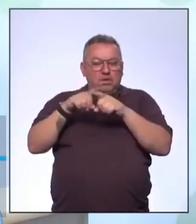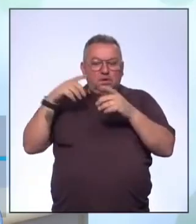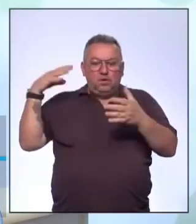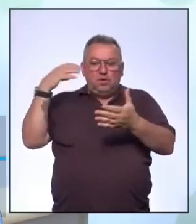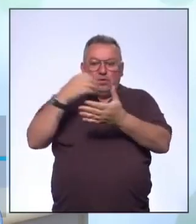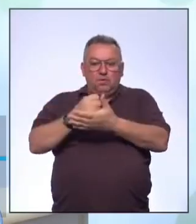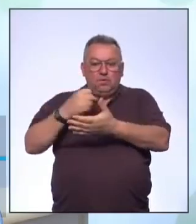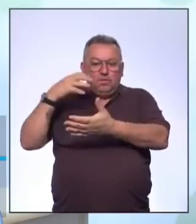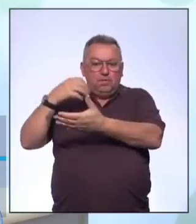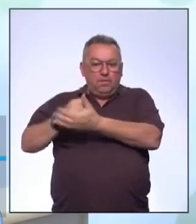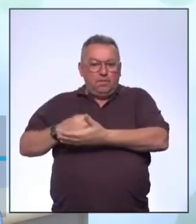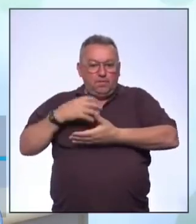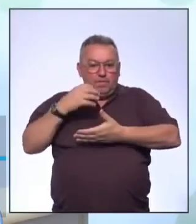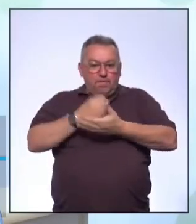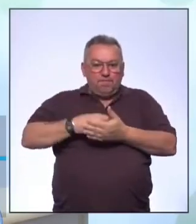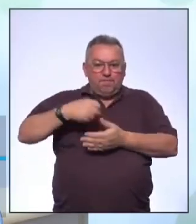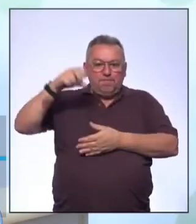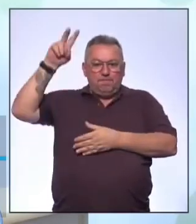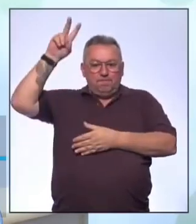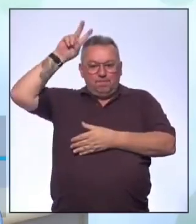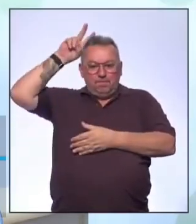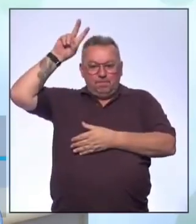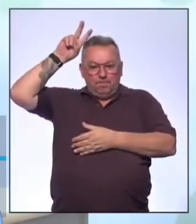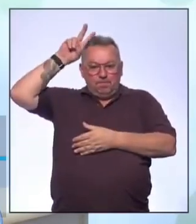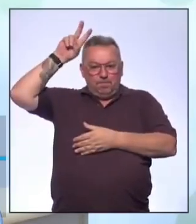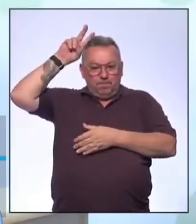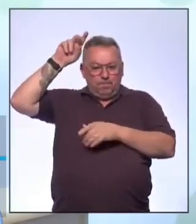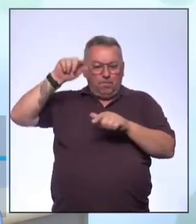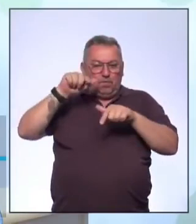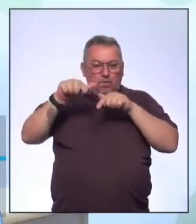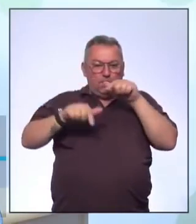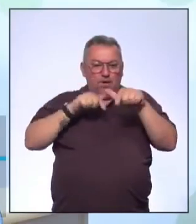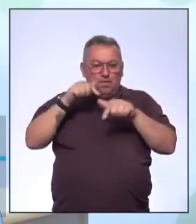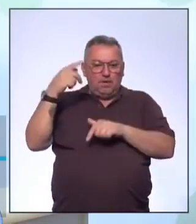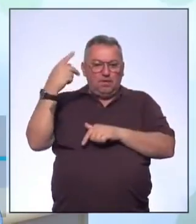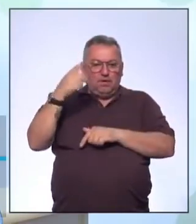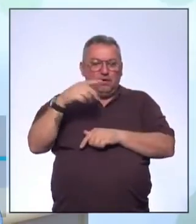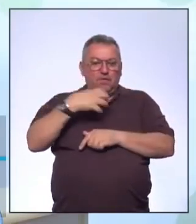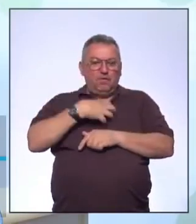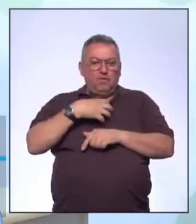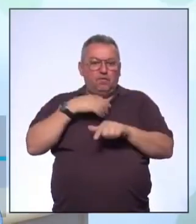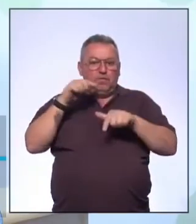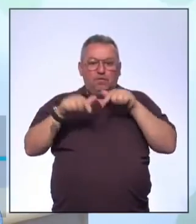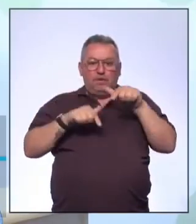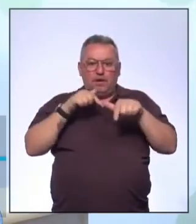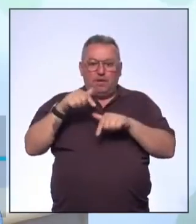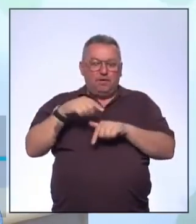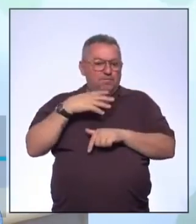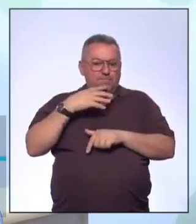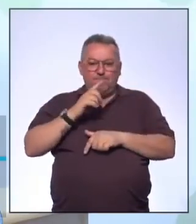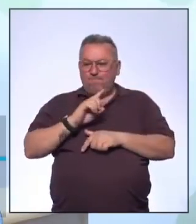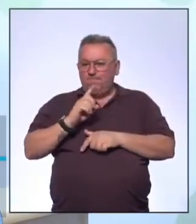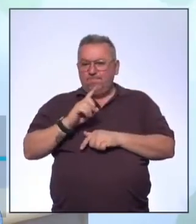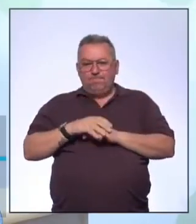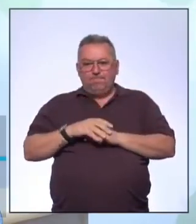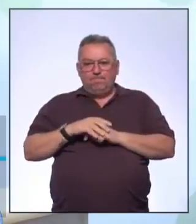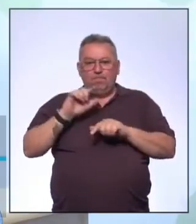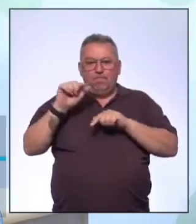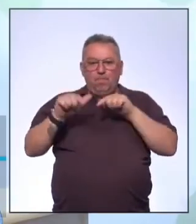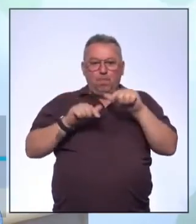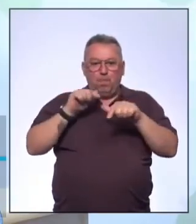dos indígenas aí para a manutenção de um trabalho, de um tipo de trabalho que eles não conheciam, que é o